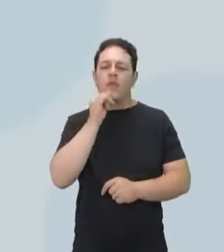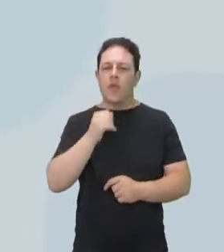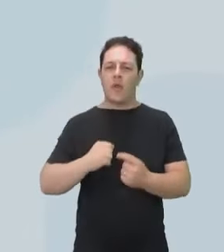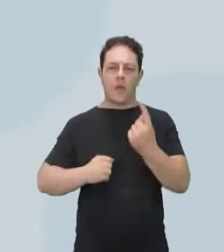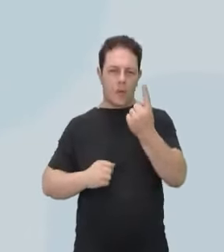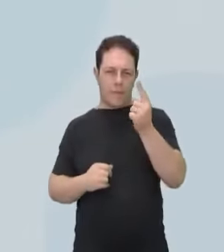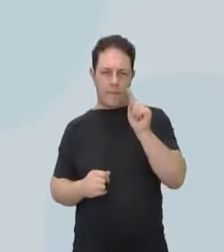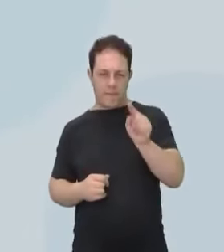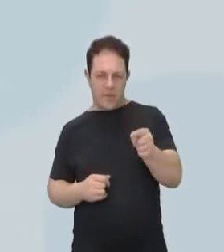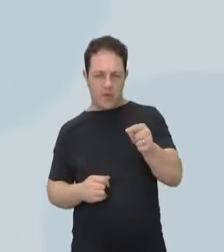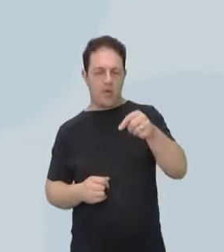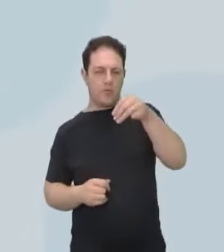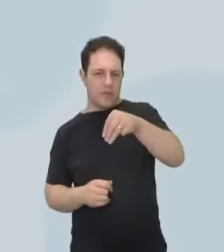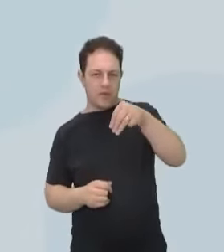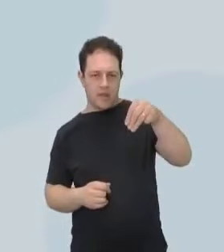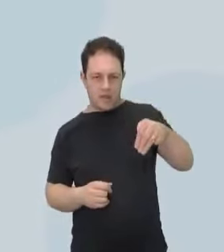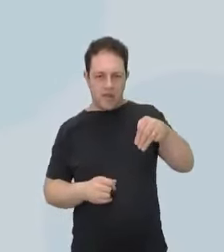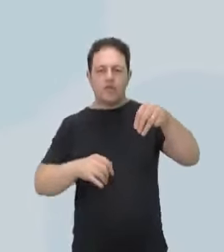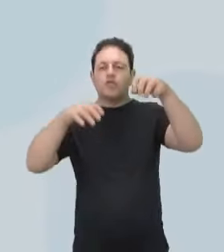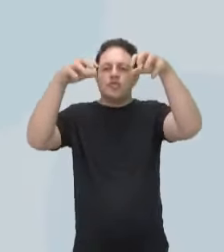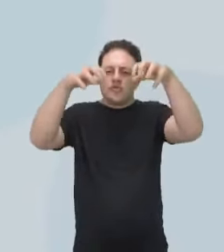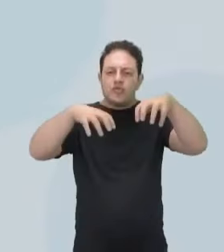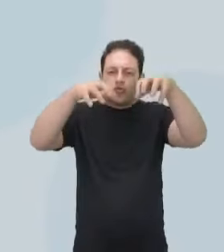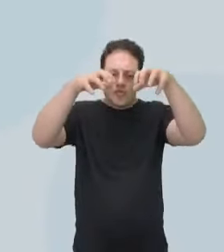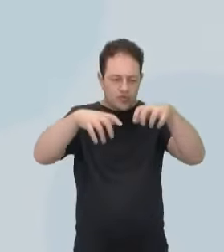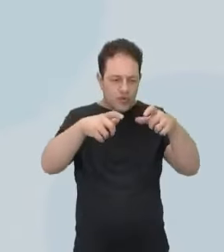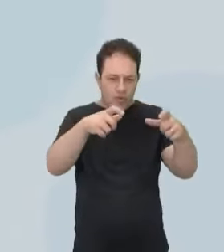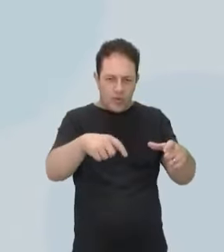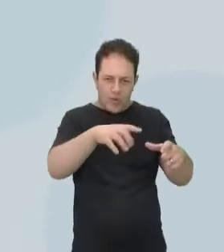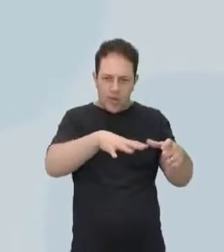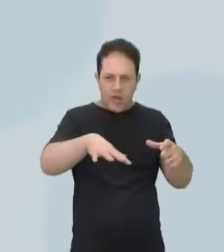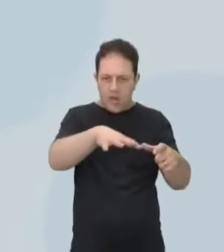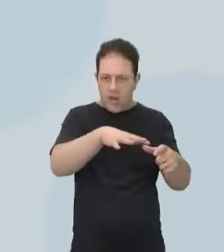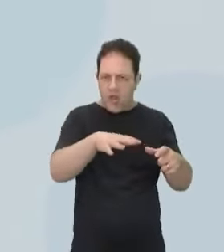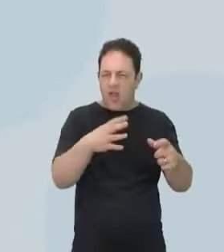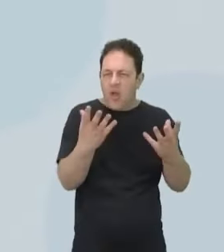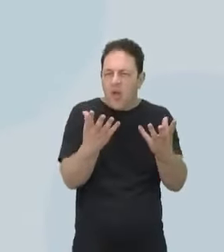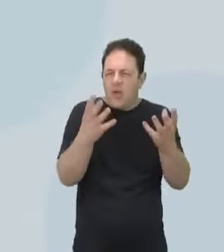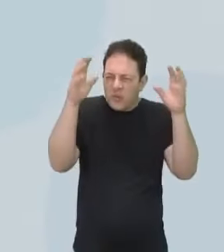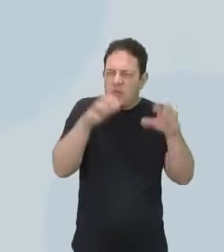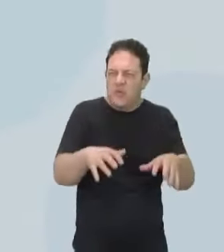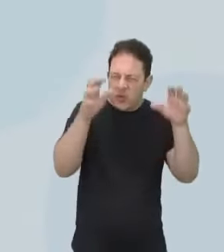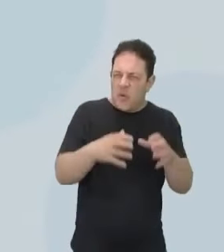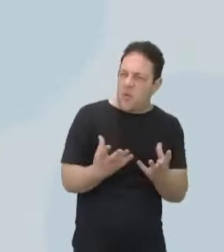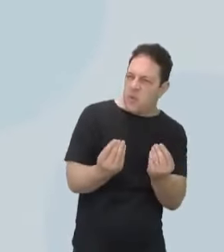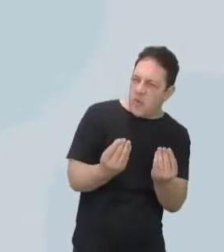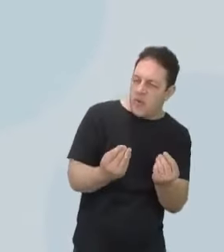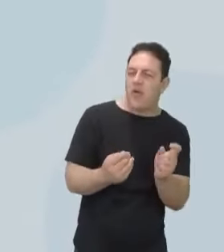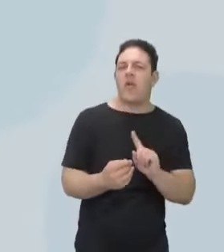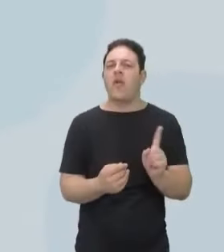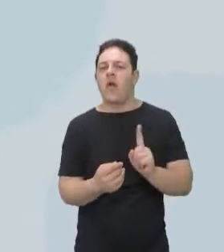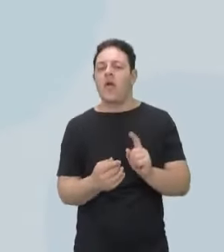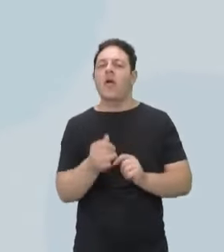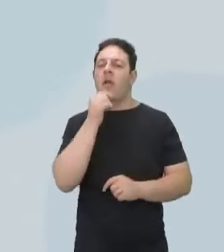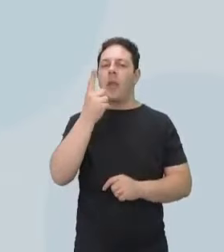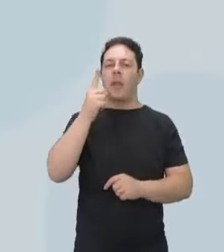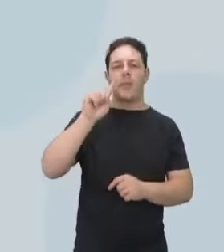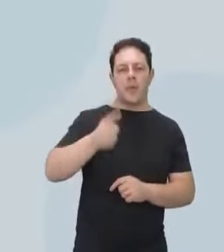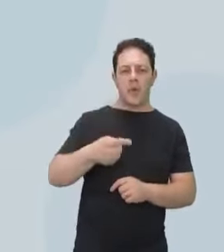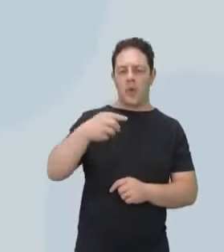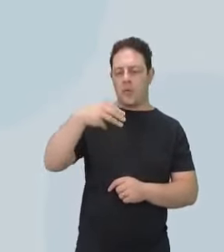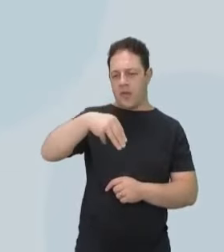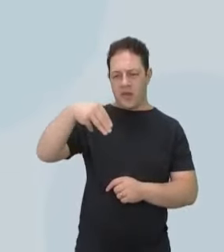1000 milímetros de chuva em um determinado local é muita chuva? Né? Você pode dizer que 1000 milímetros de